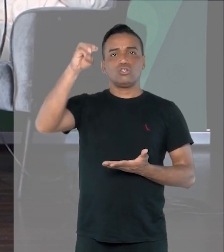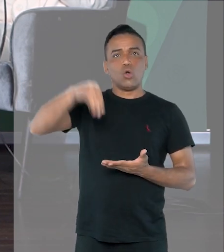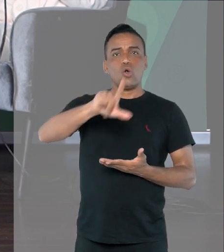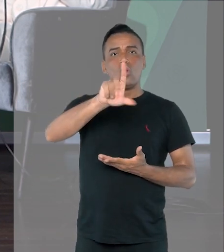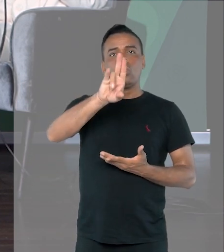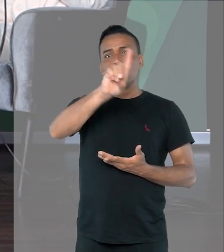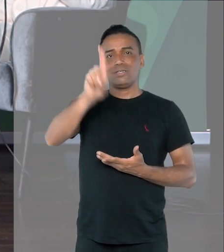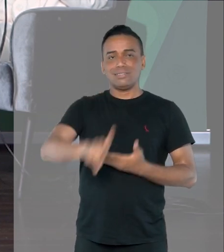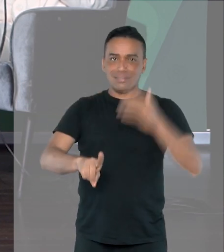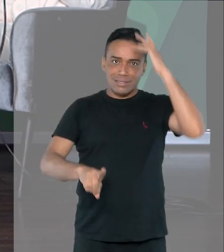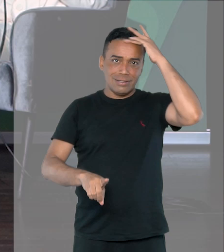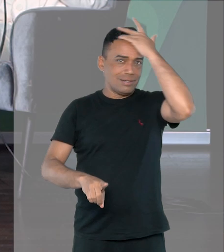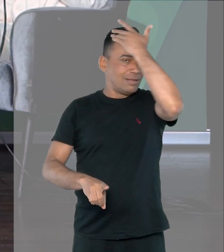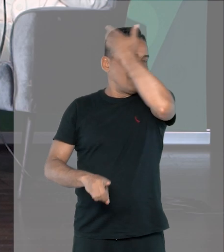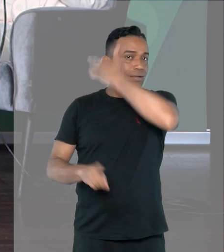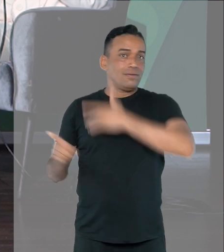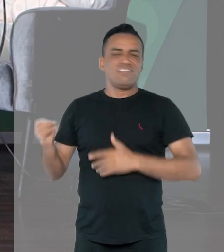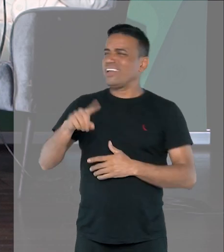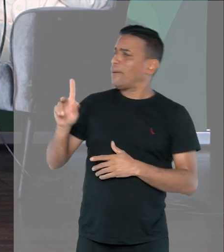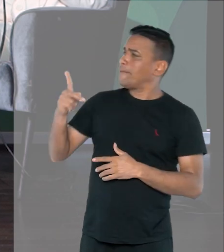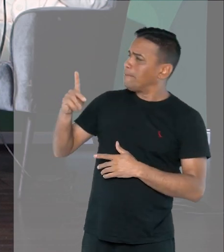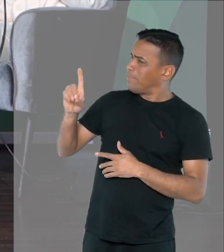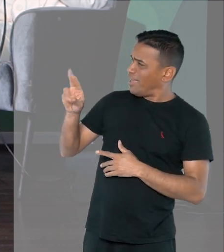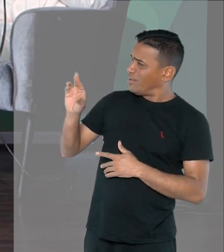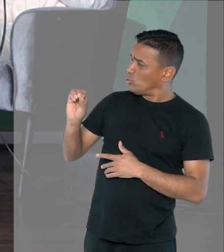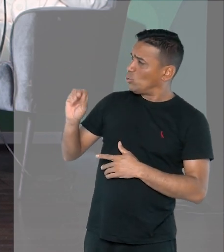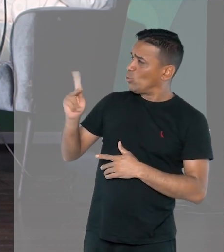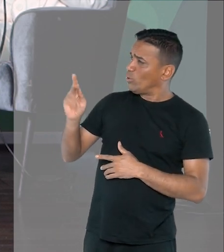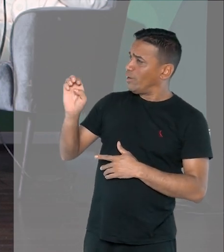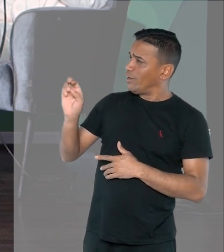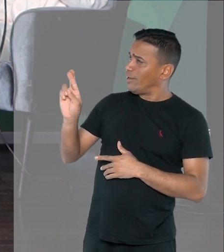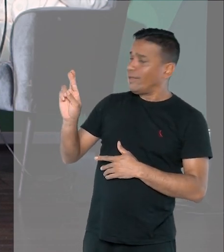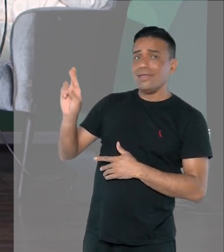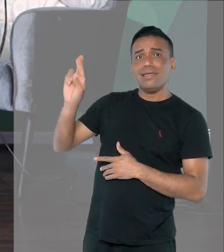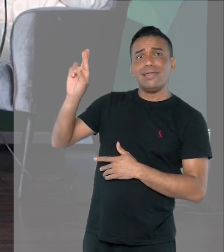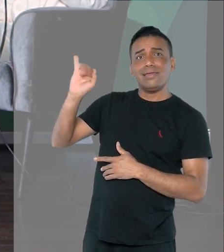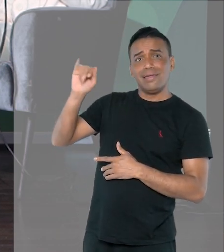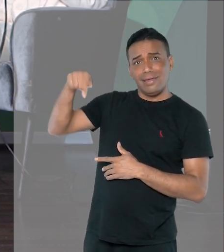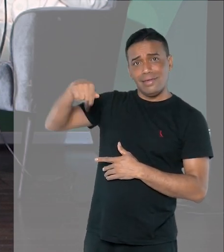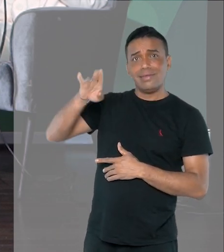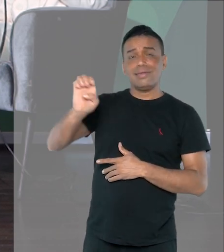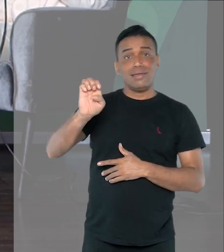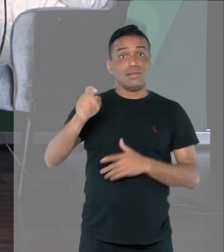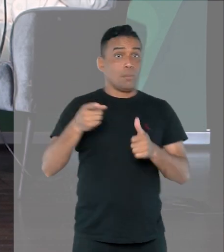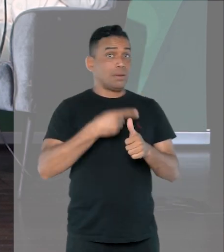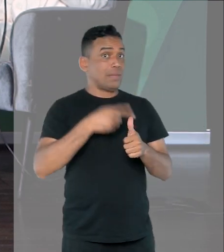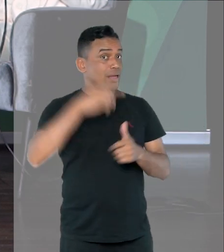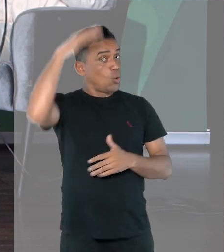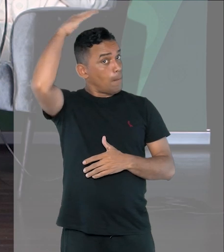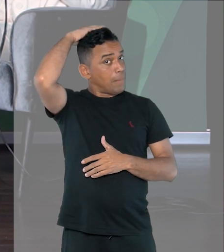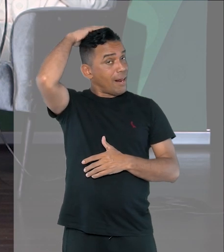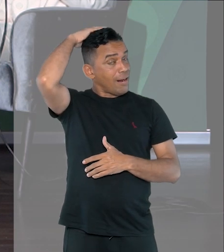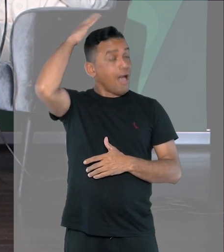vai morar numa fazenda. Primeiro no Paraná. Primeiro no Paraná, depois vem para Vassouras.